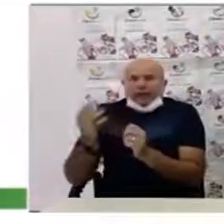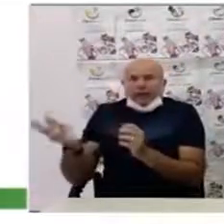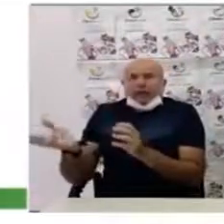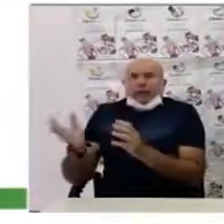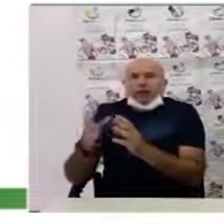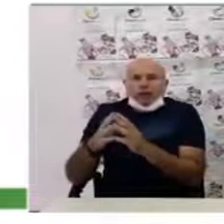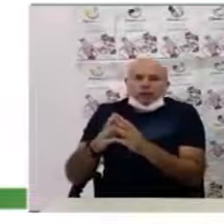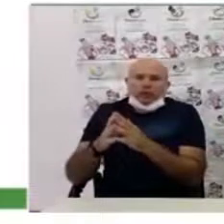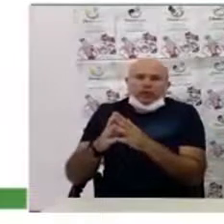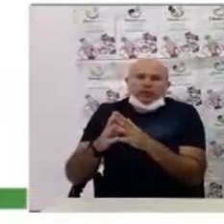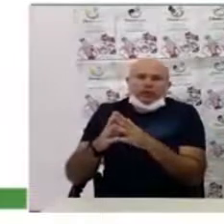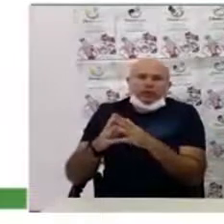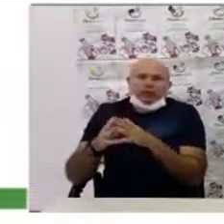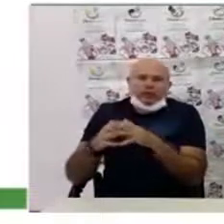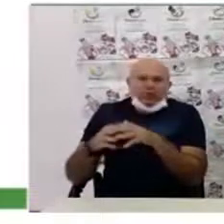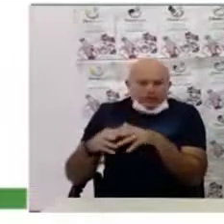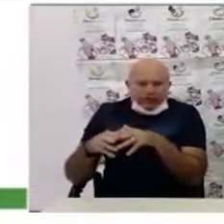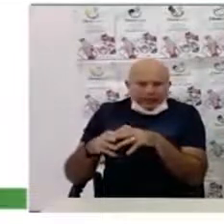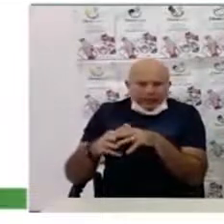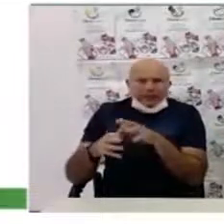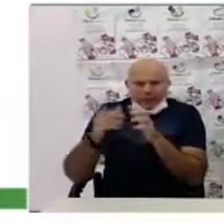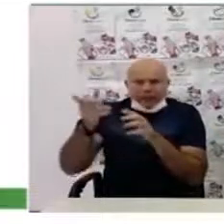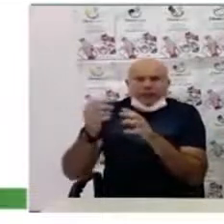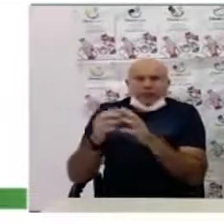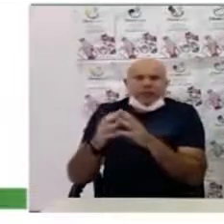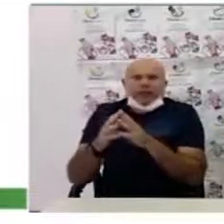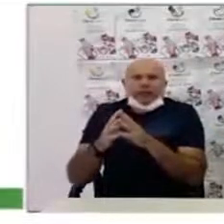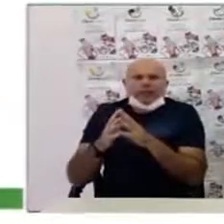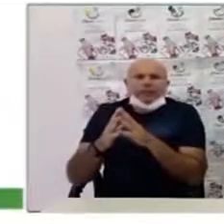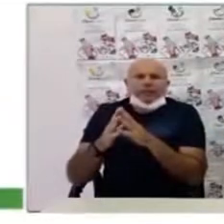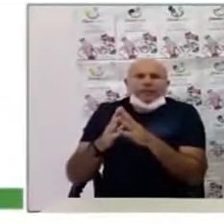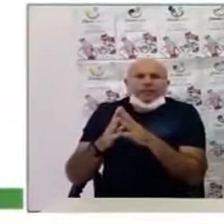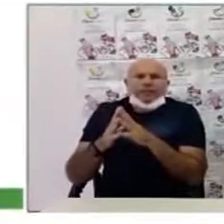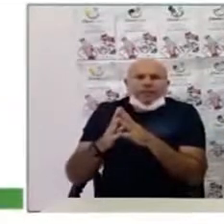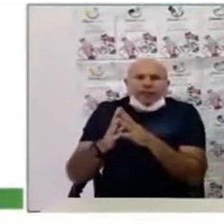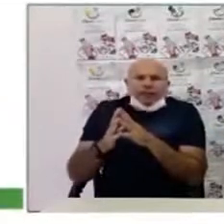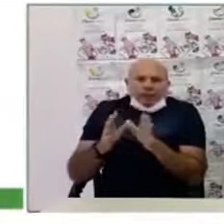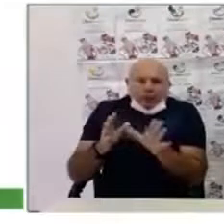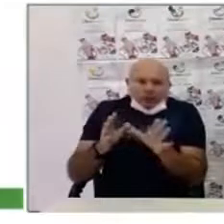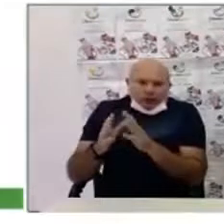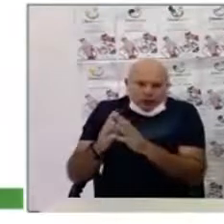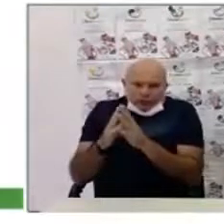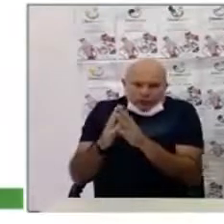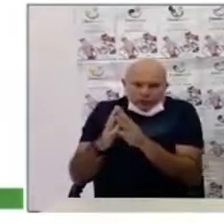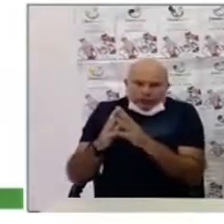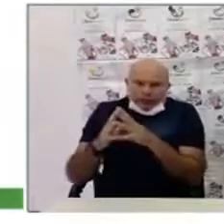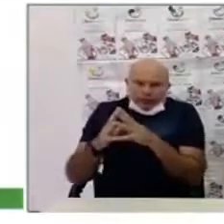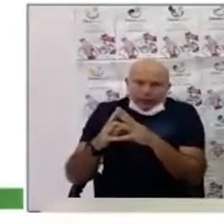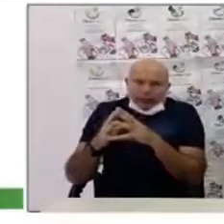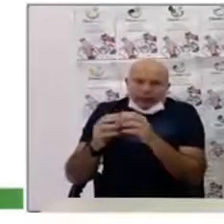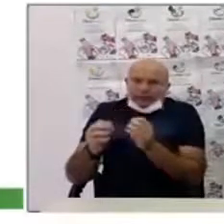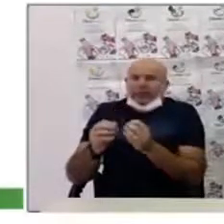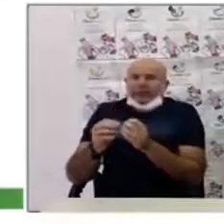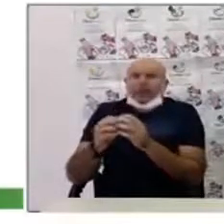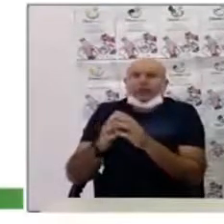Até que veio o Bohr, 2 anos depois, acho que foi em 1903, vamos ver a lâmina. Bohr usou, na sua